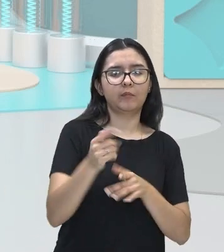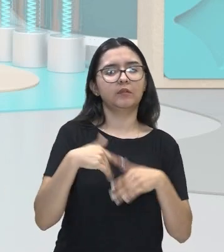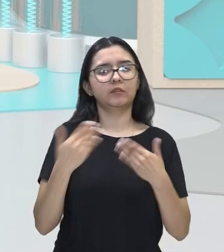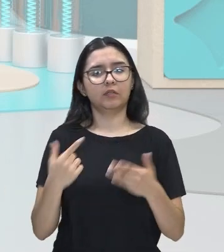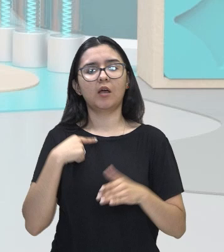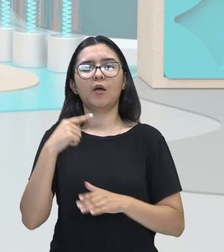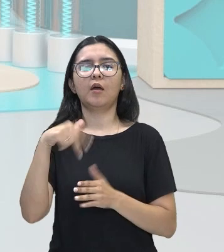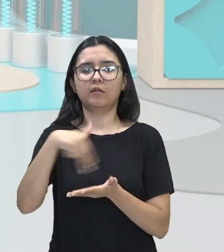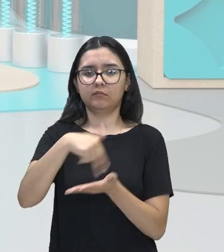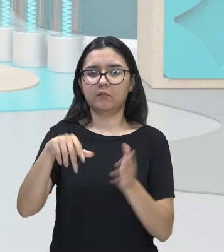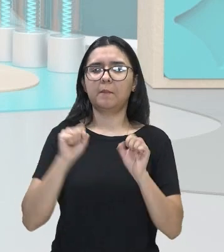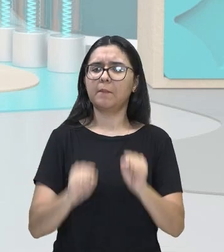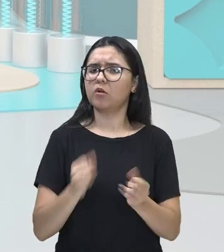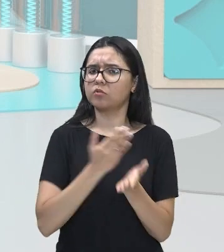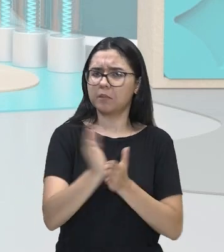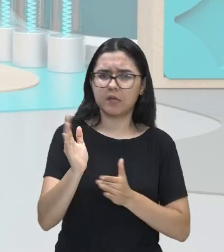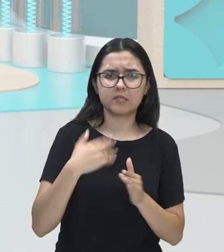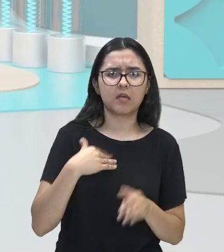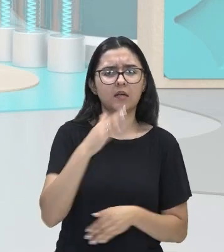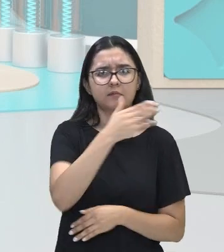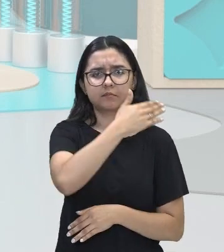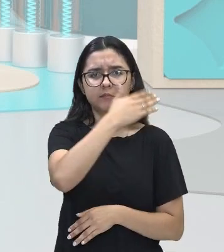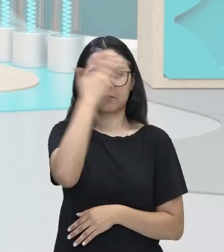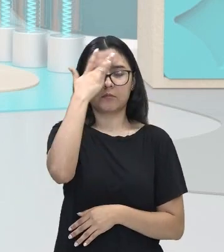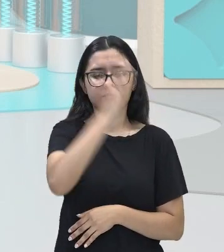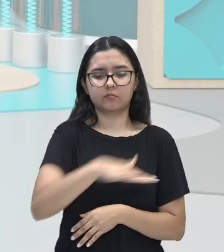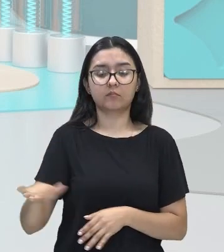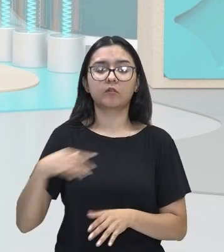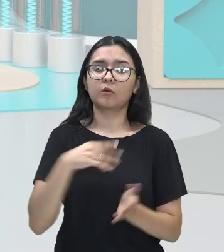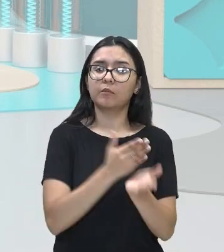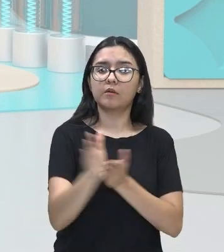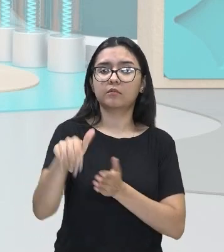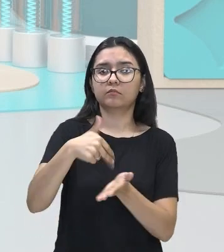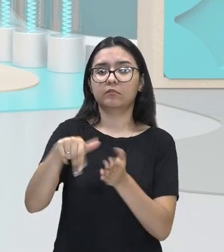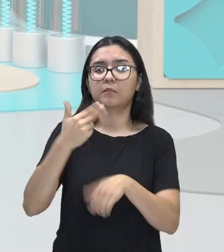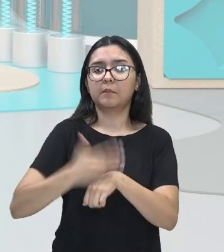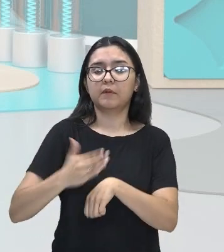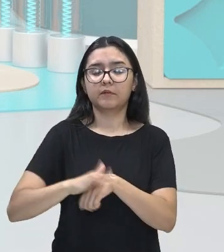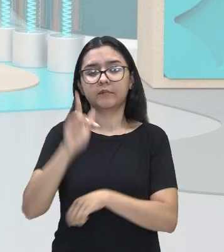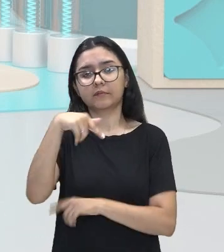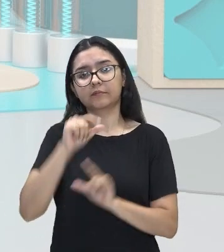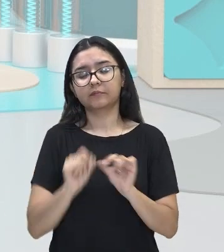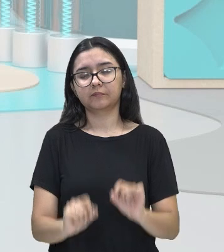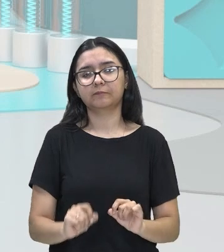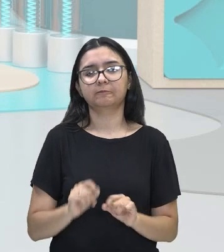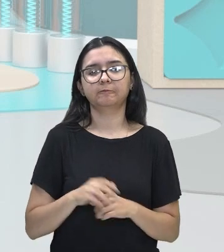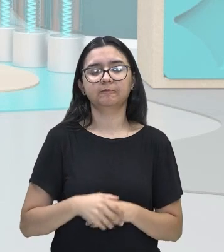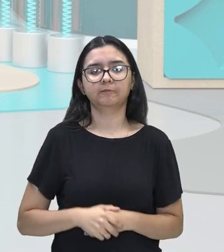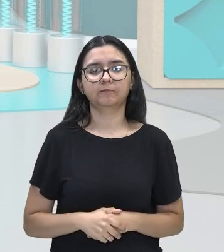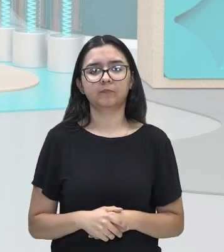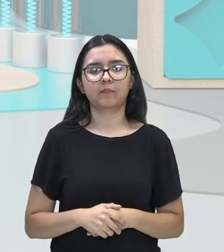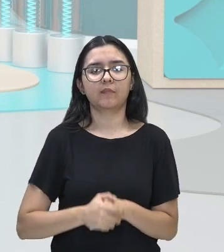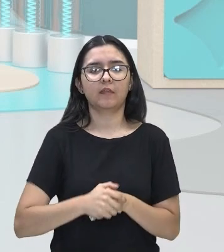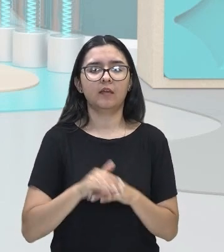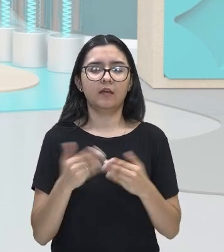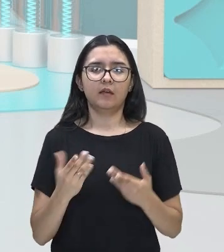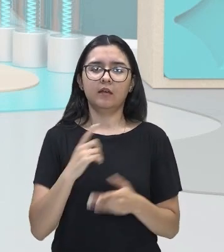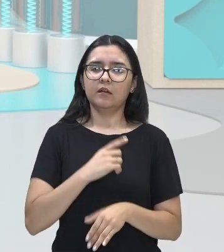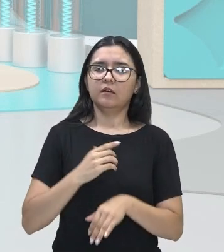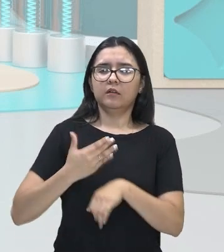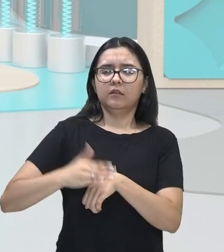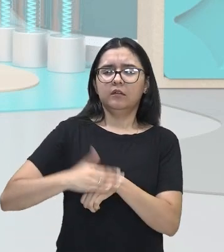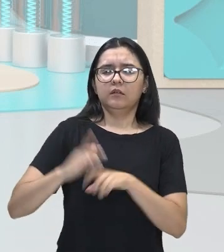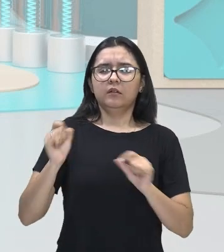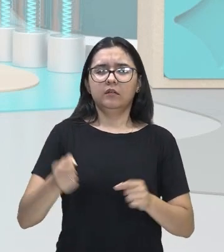pode começar desde cedo a ser praticada, como essa forma de trabalhar ali a